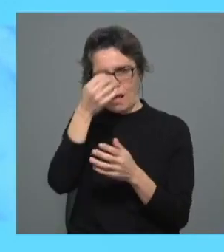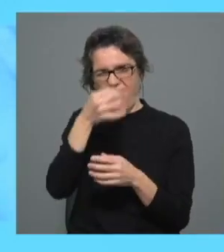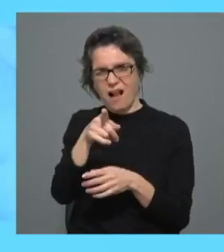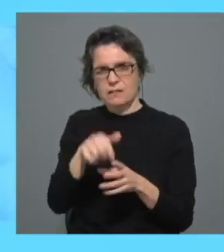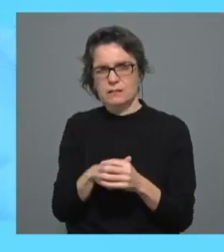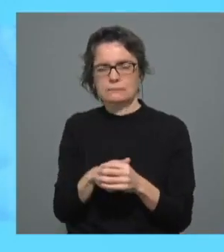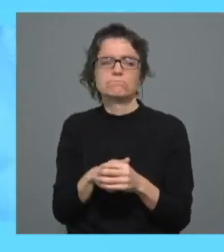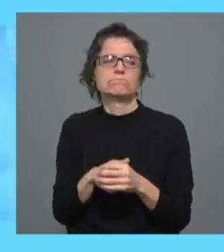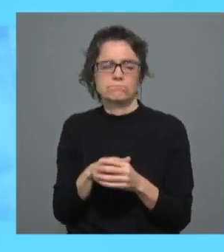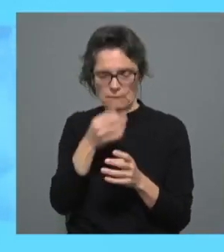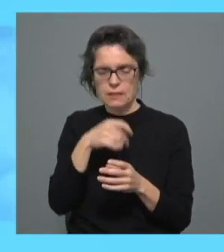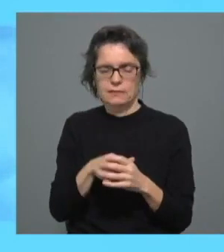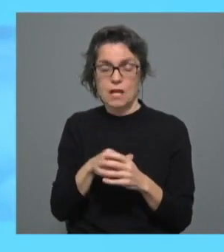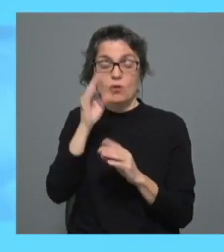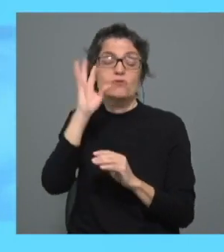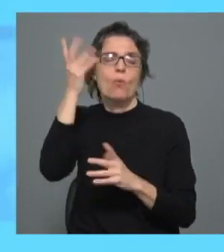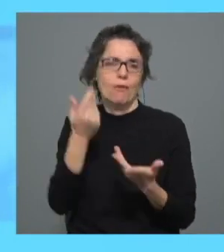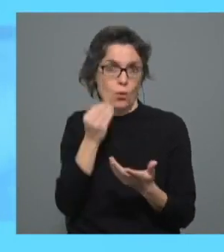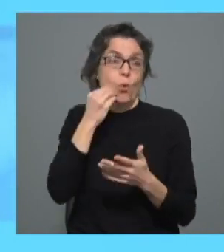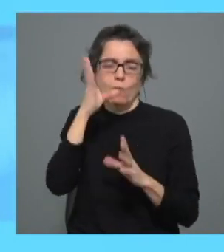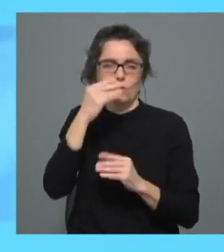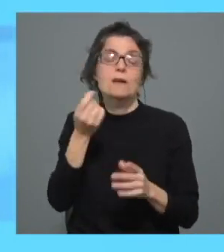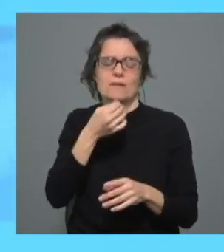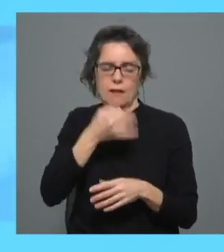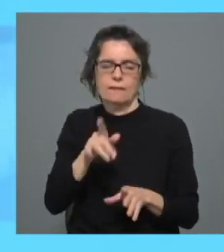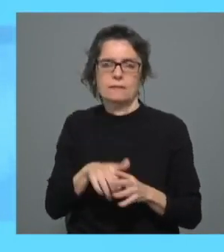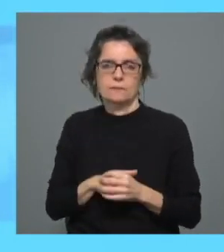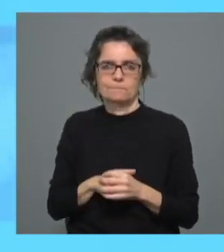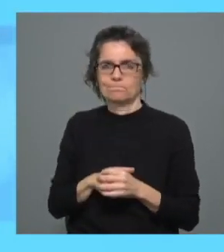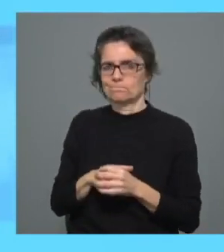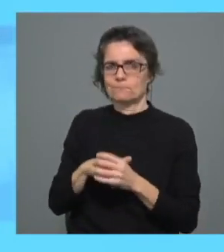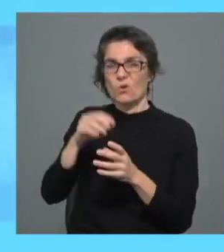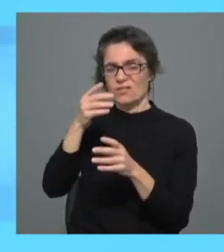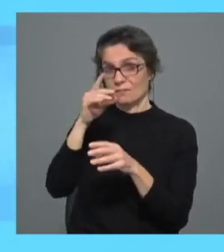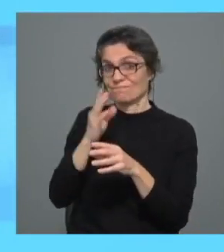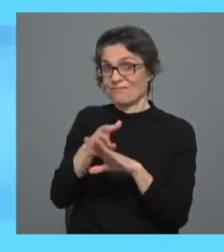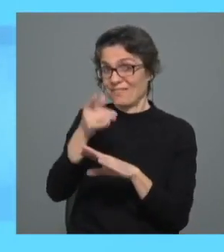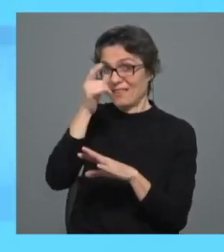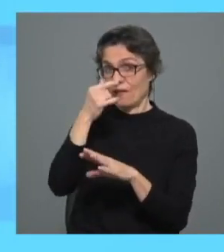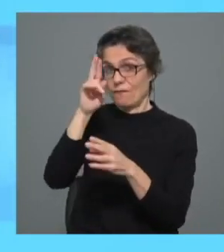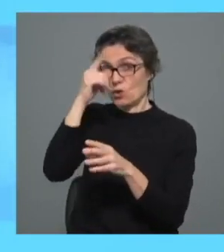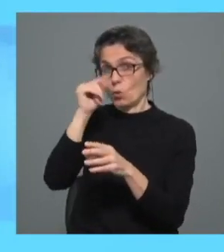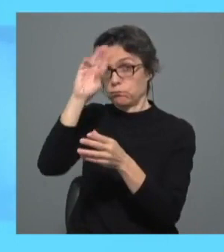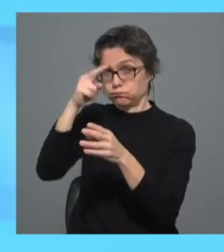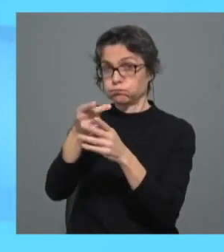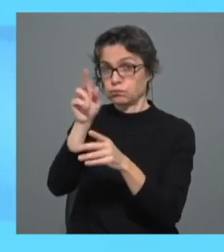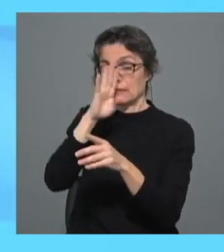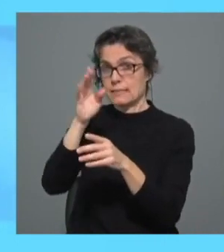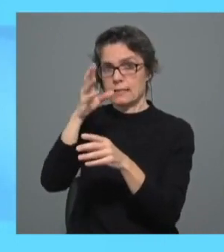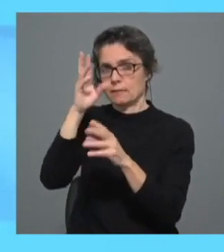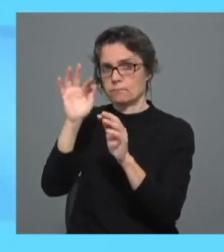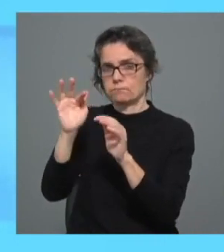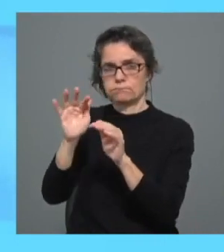Acredito. Não sei quando, nem como, mas verdadeiramente acredito. Não seja pela queda? Pois. Os países ou são ou